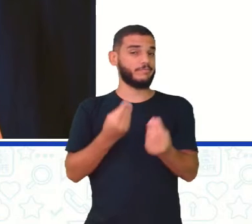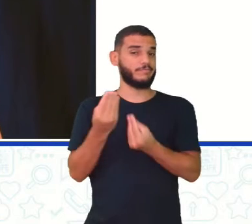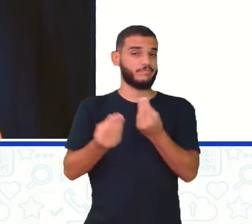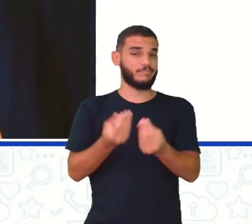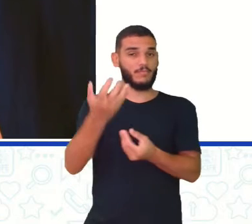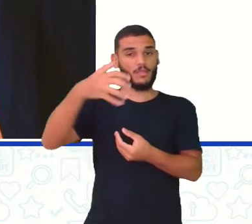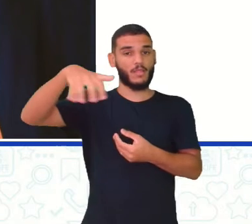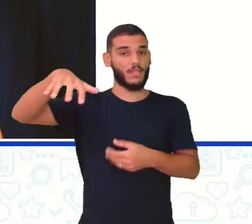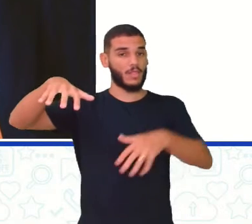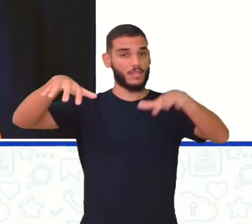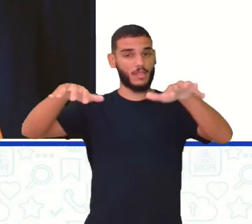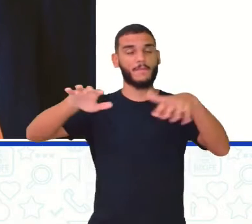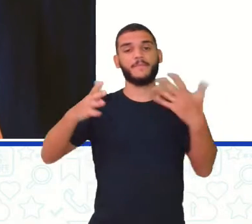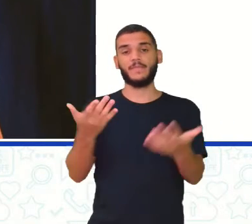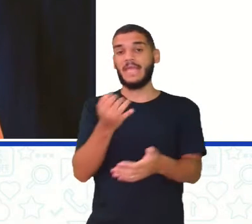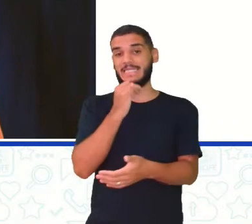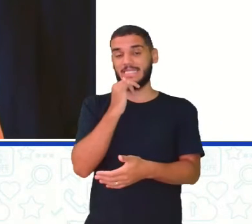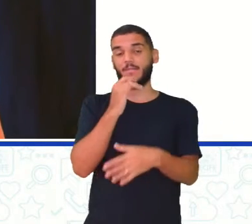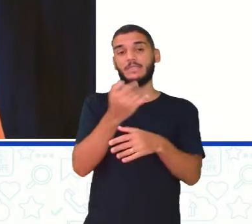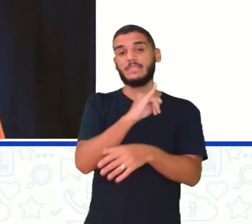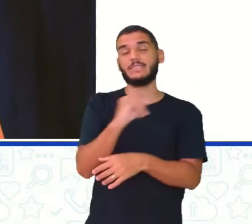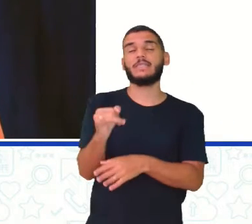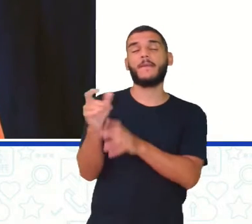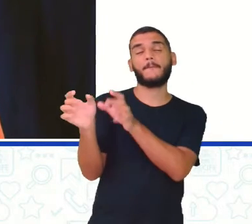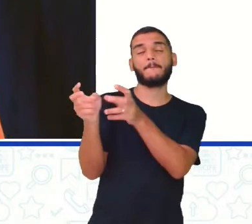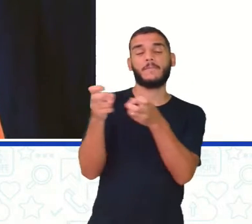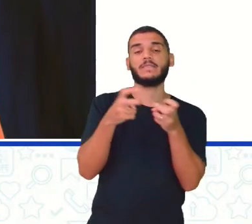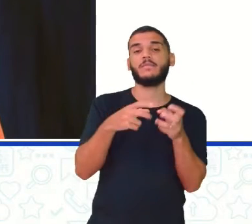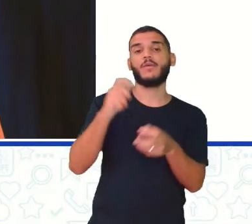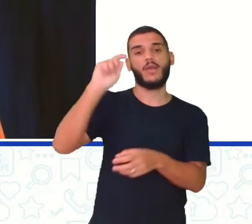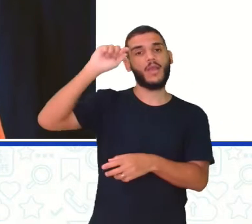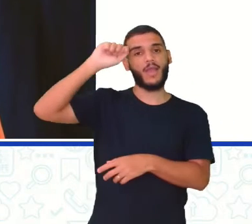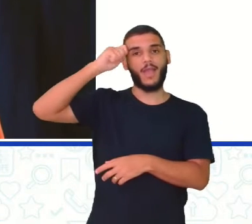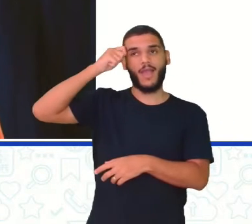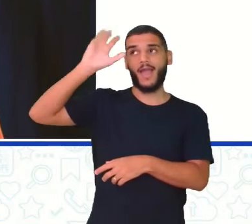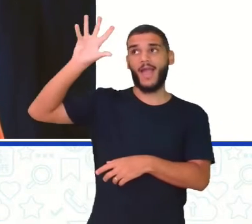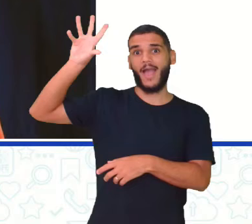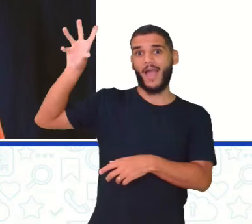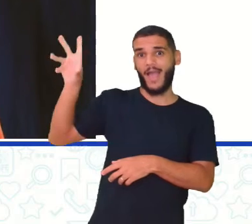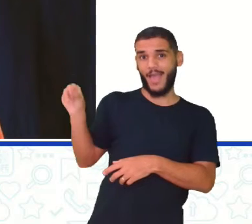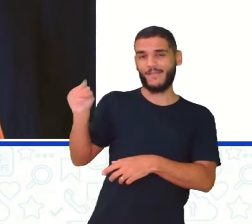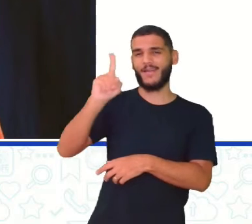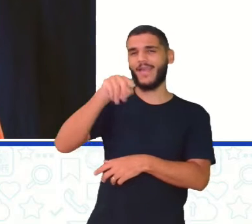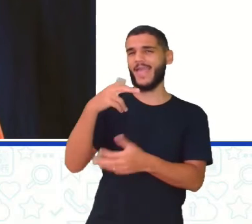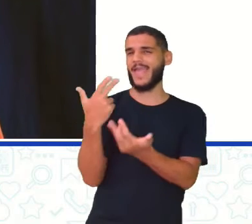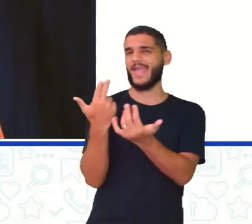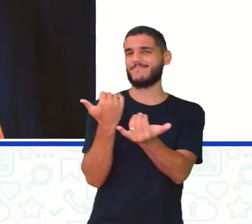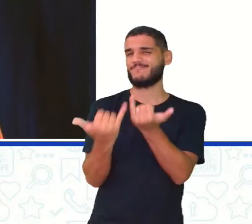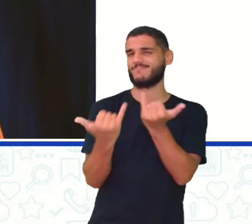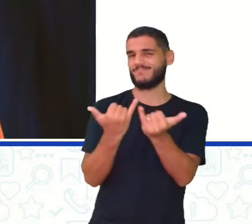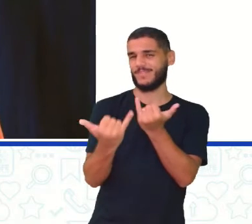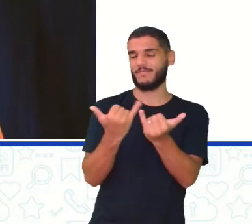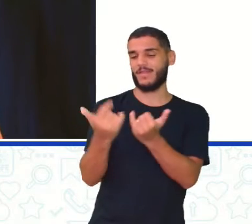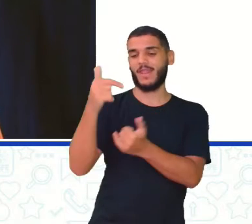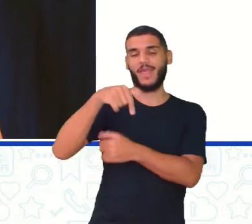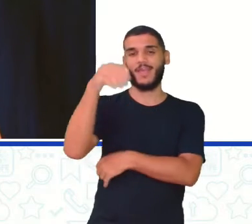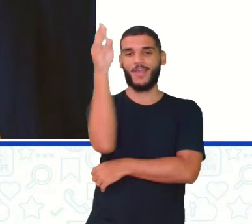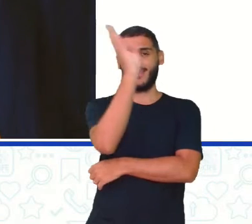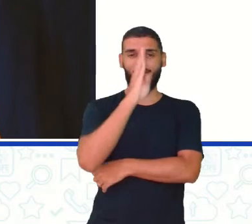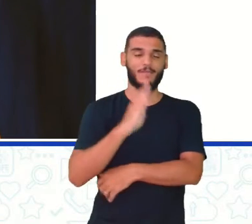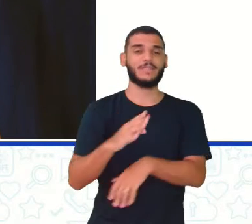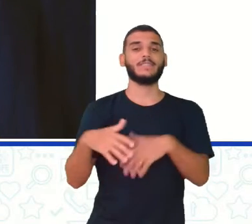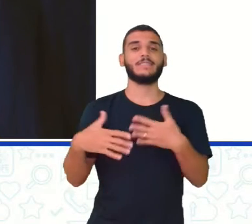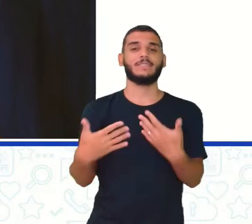olharmos o cenário africano, é muito semelhante, a história é muito semelhante. Nós vamos ver que é justamente o racismo, ou seja,